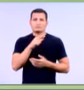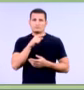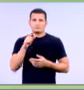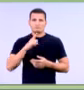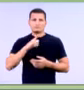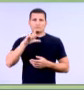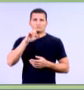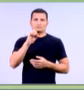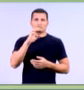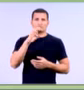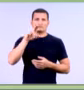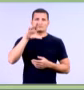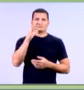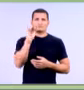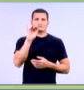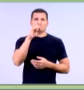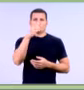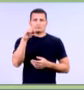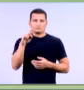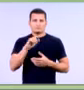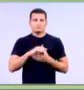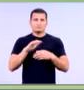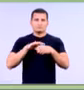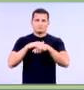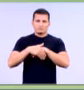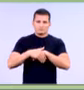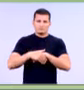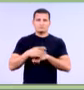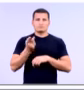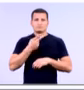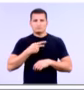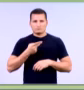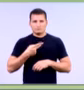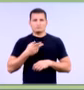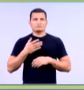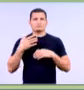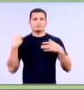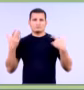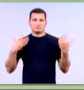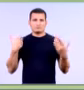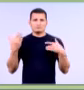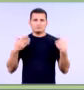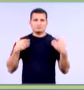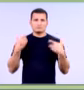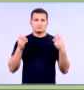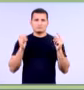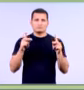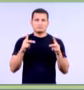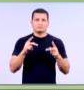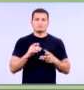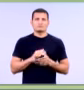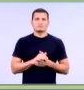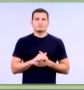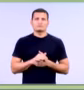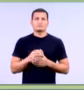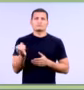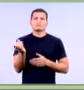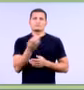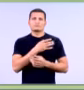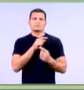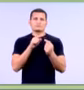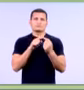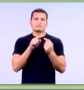à noite iremos passear. Ok? Sobre o novo acordo. Que